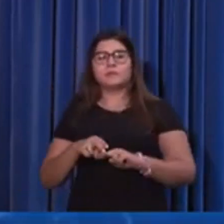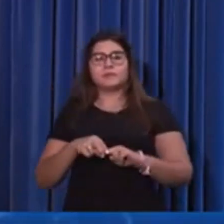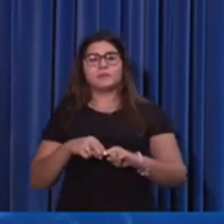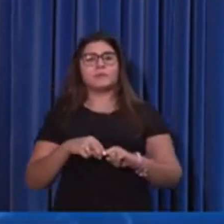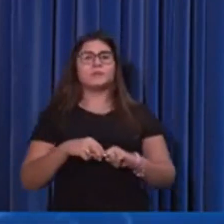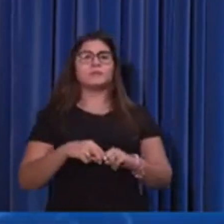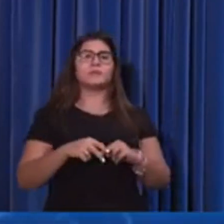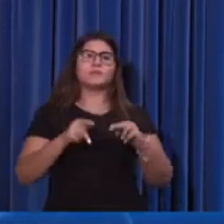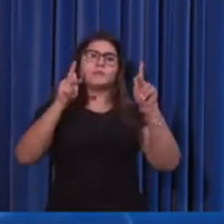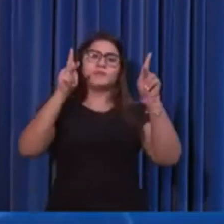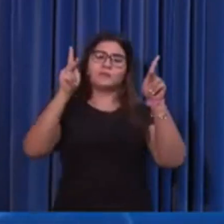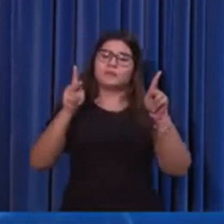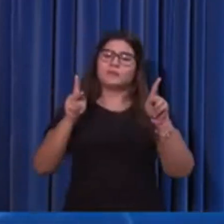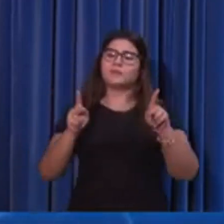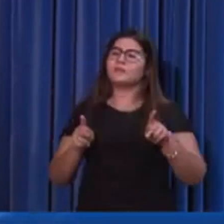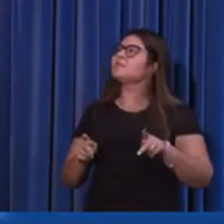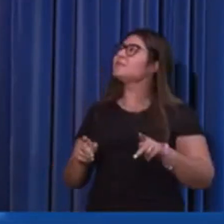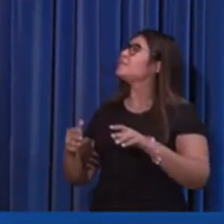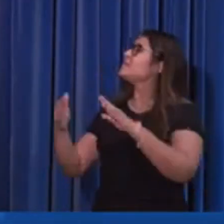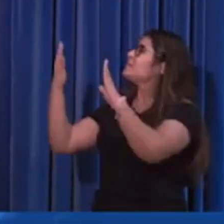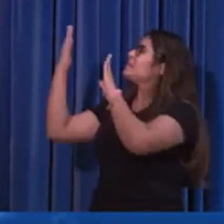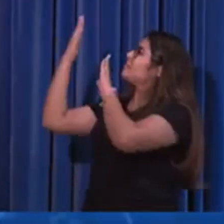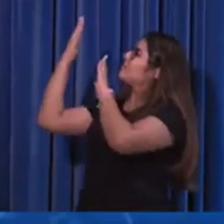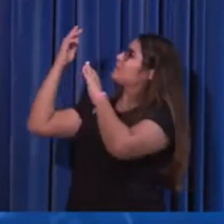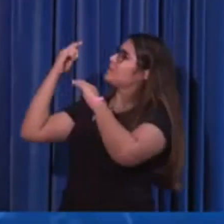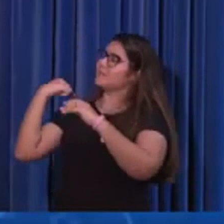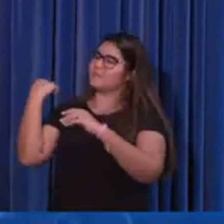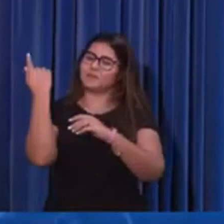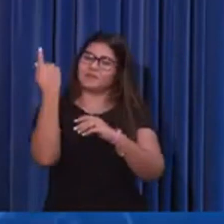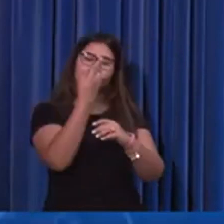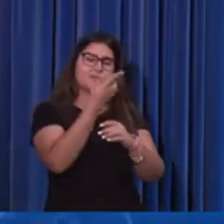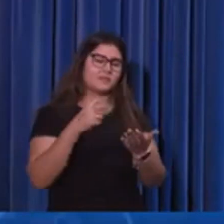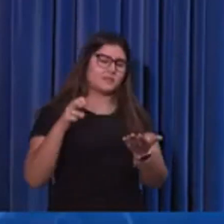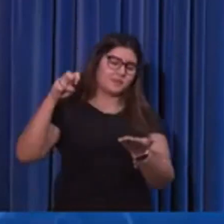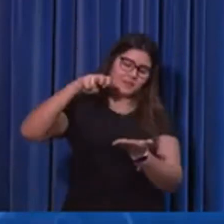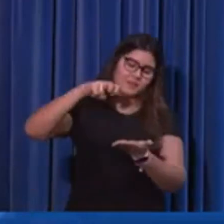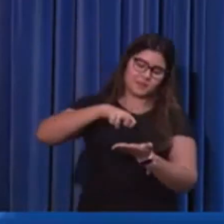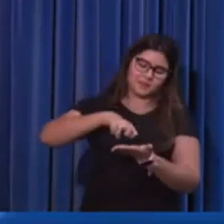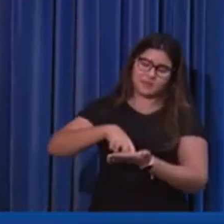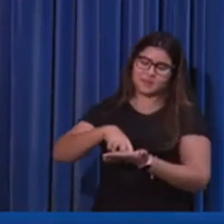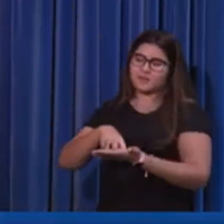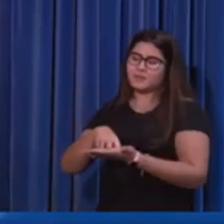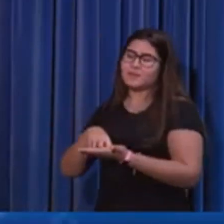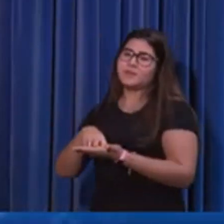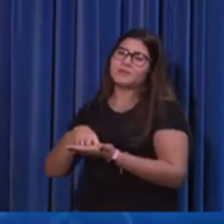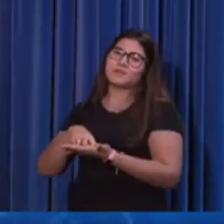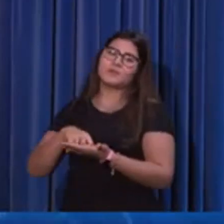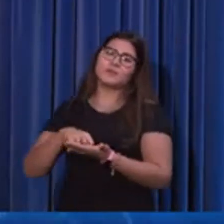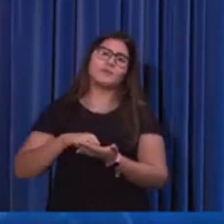Por isso diante dele nos prostramos.